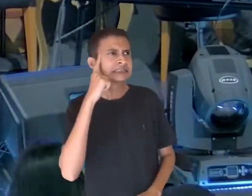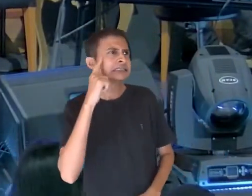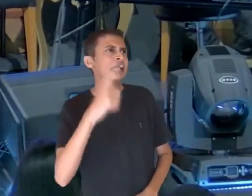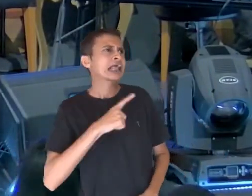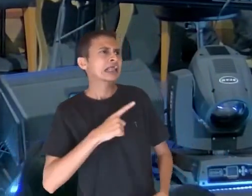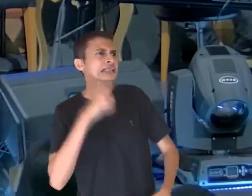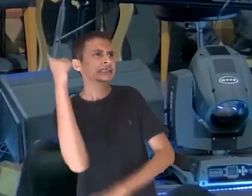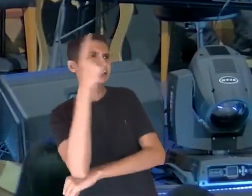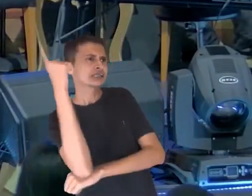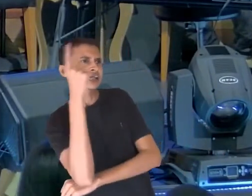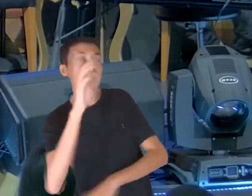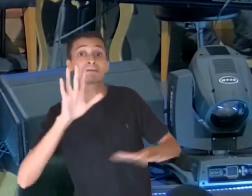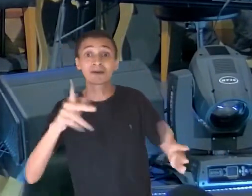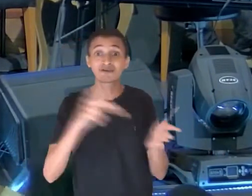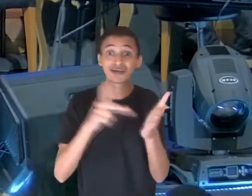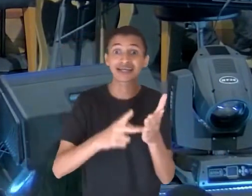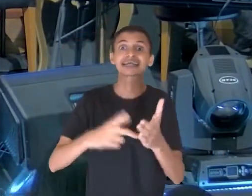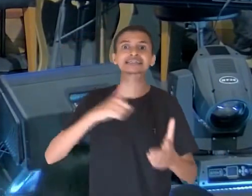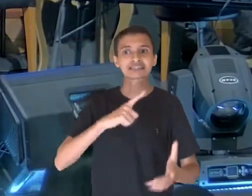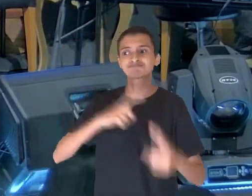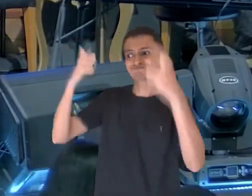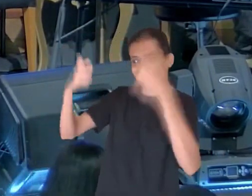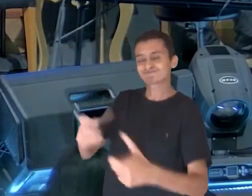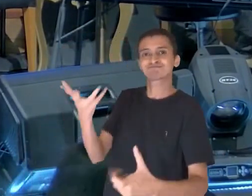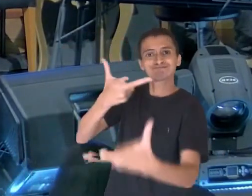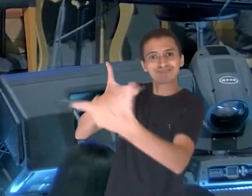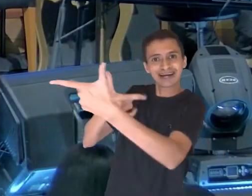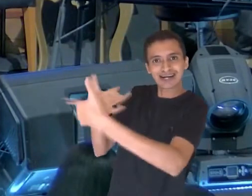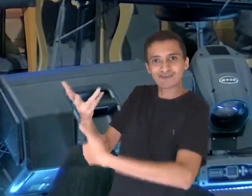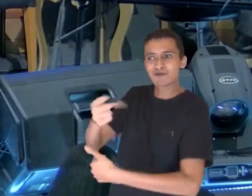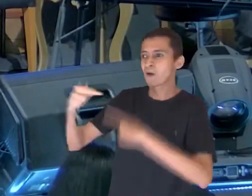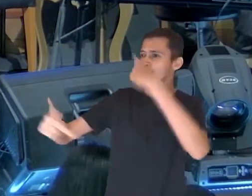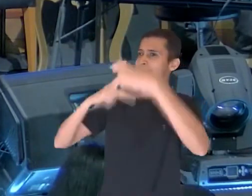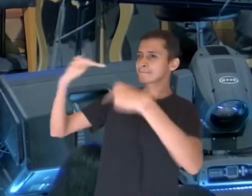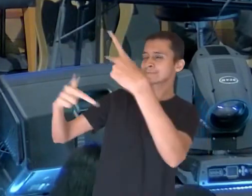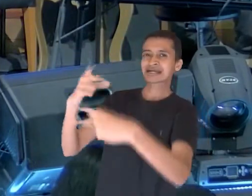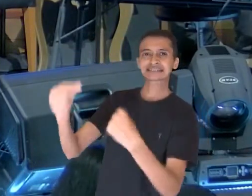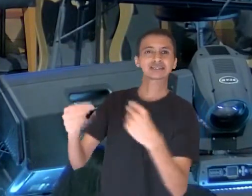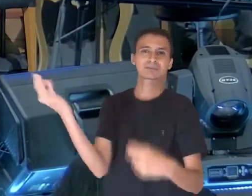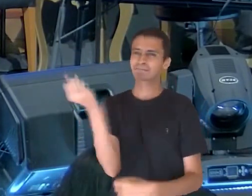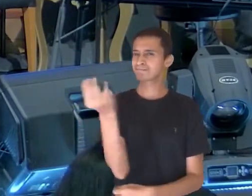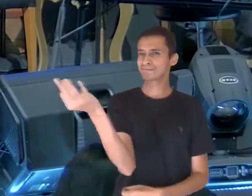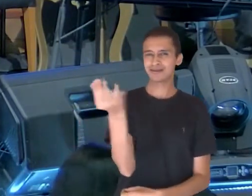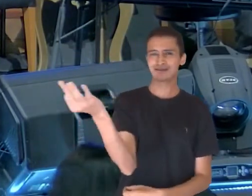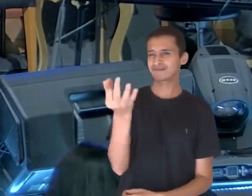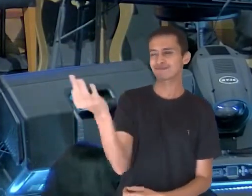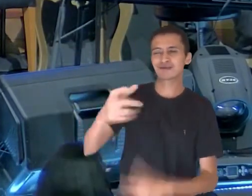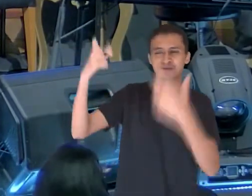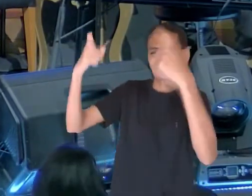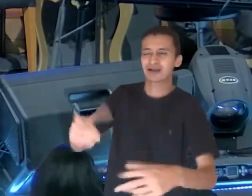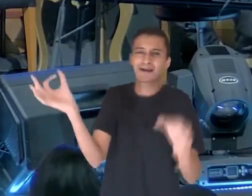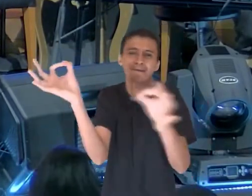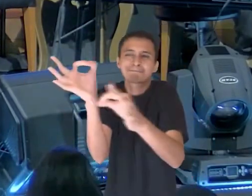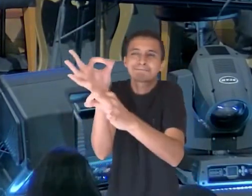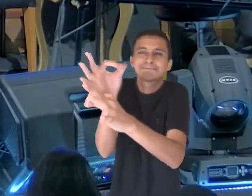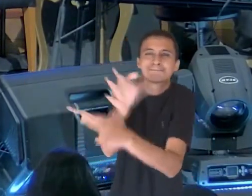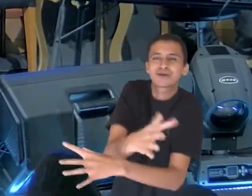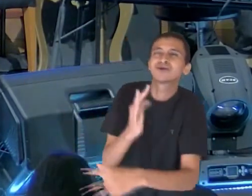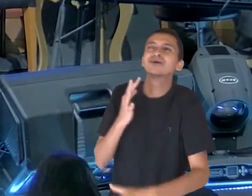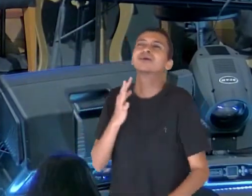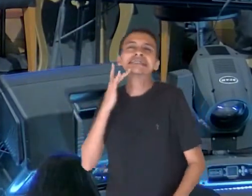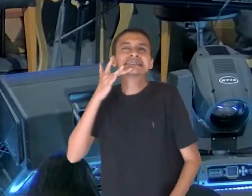voltaram dizendo: uau, a terra é maravilhosa, as uvas são gigantes, tem muita pera gigante, tem muita comida